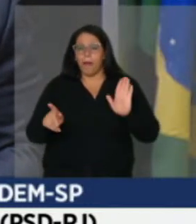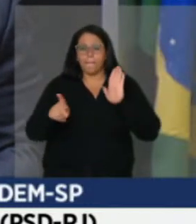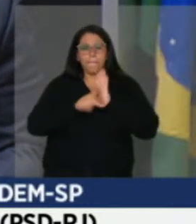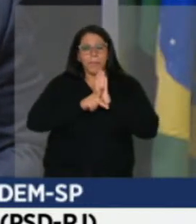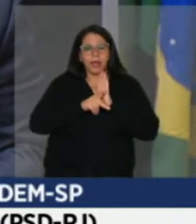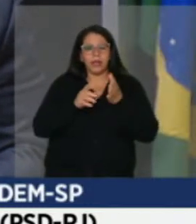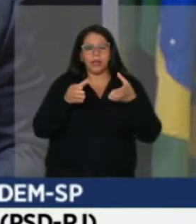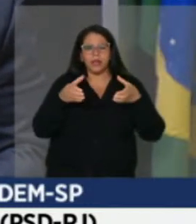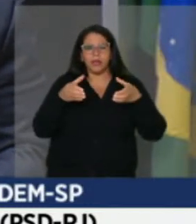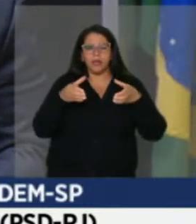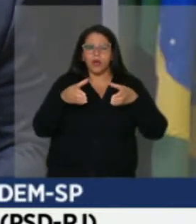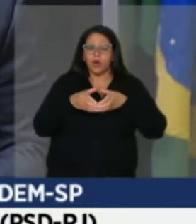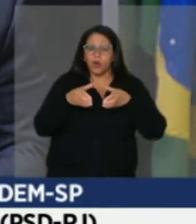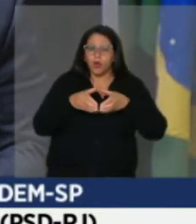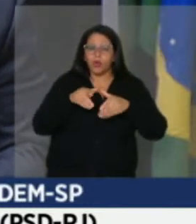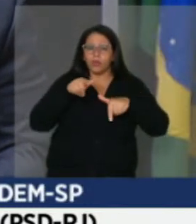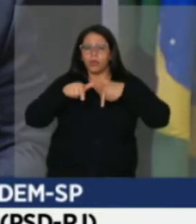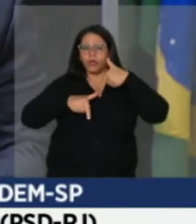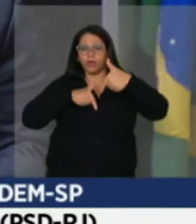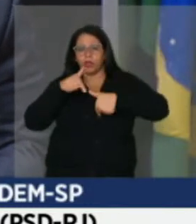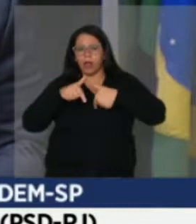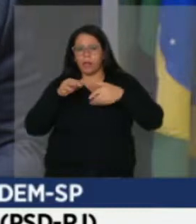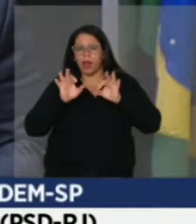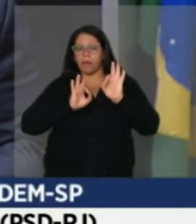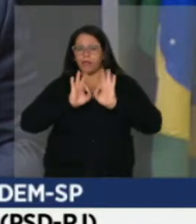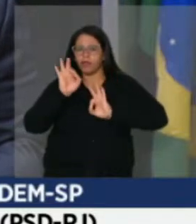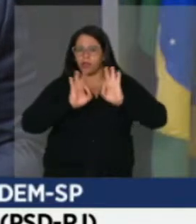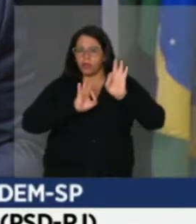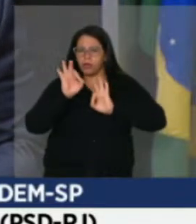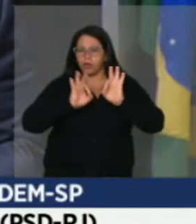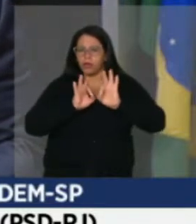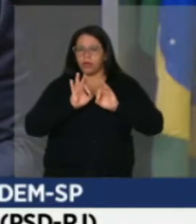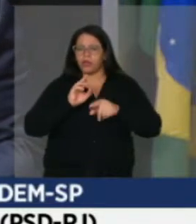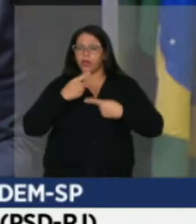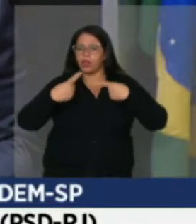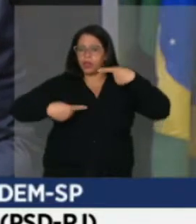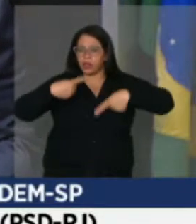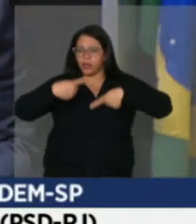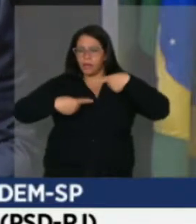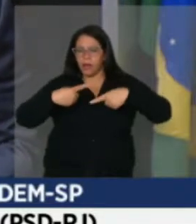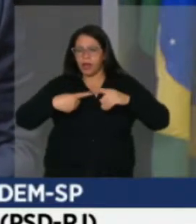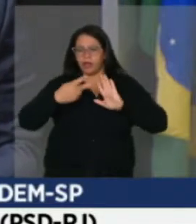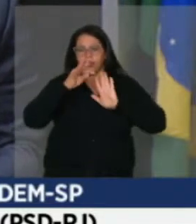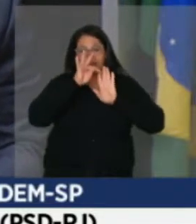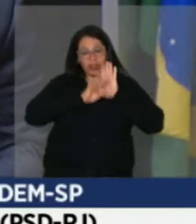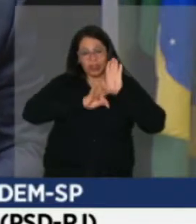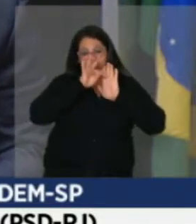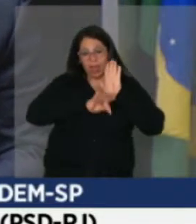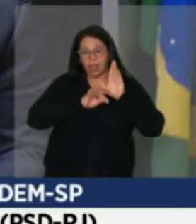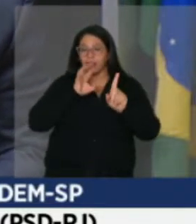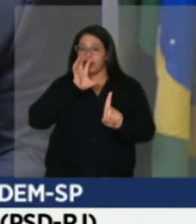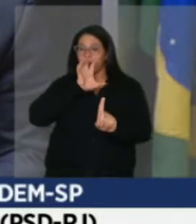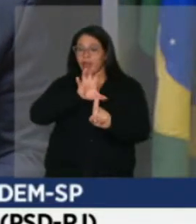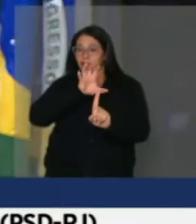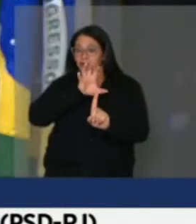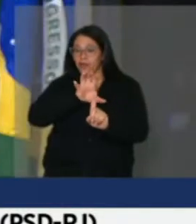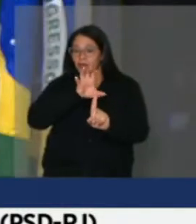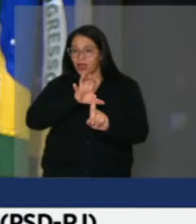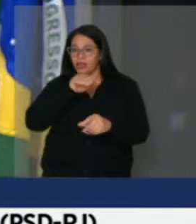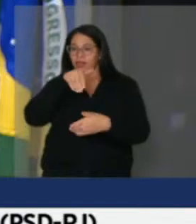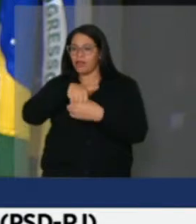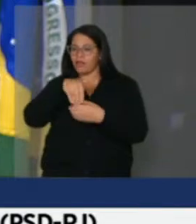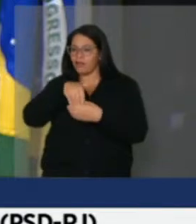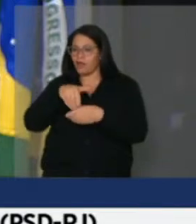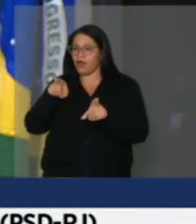grupos parlamentares de articulação e debate de matérias, influenciava nos votos.